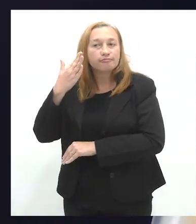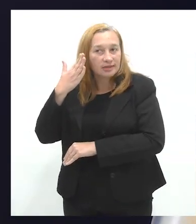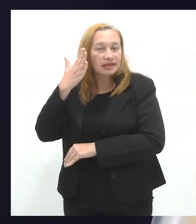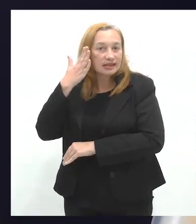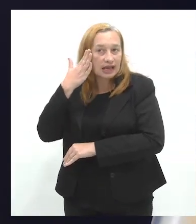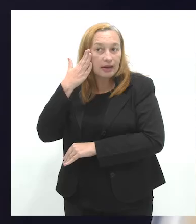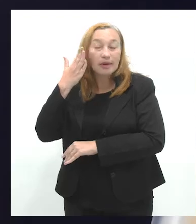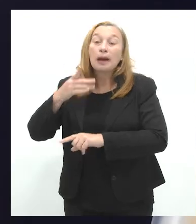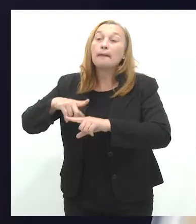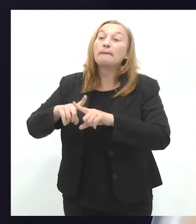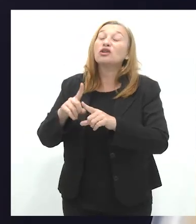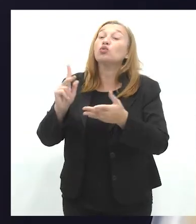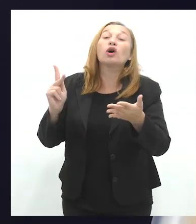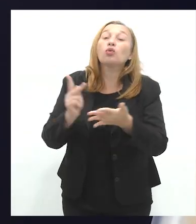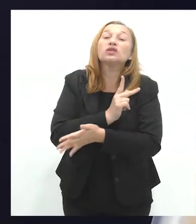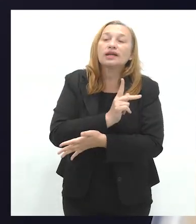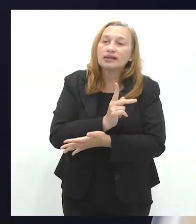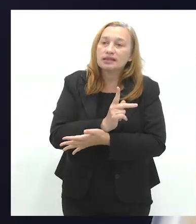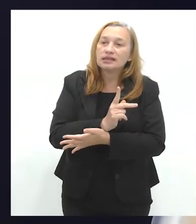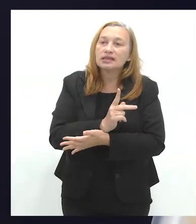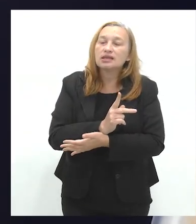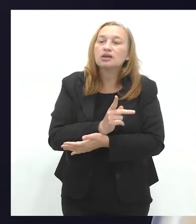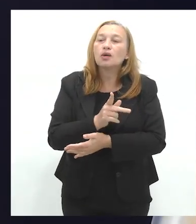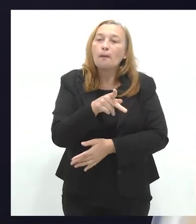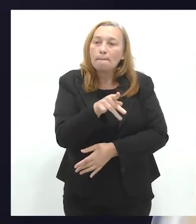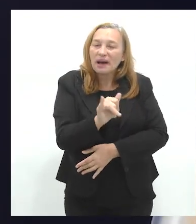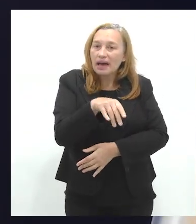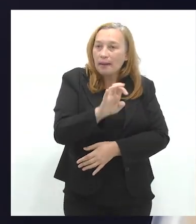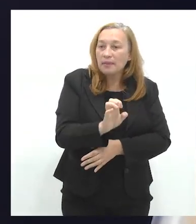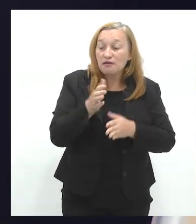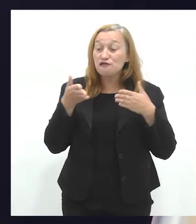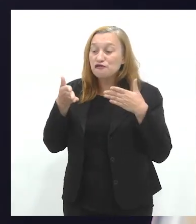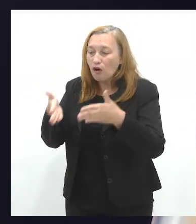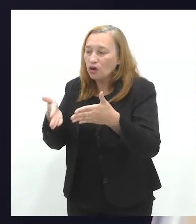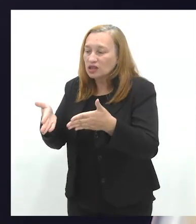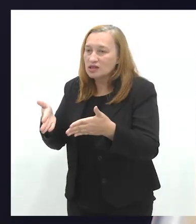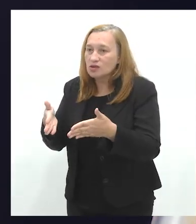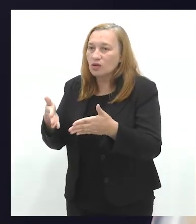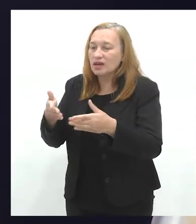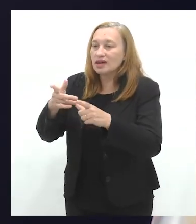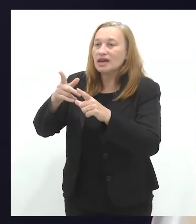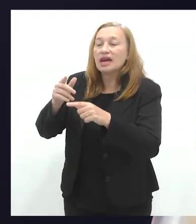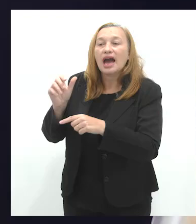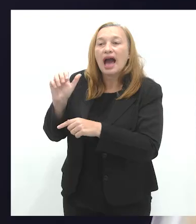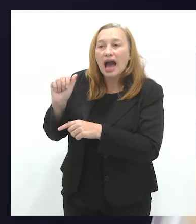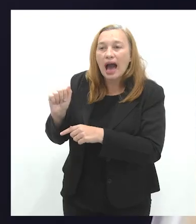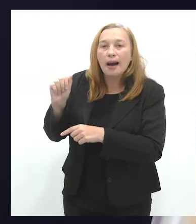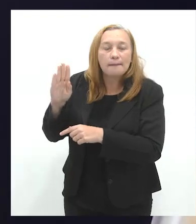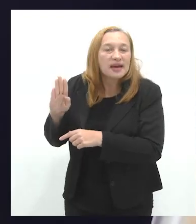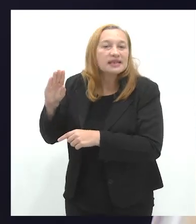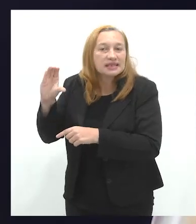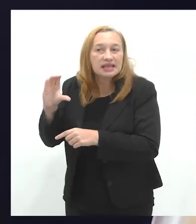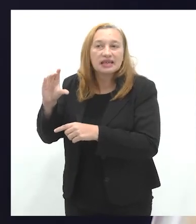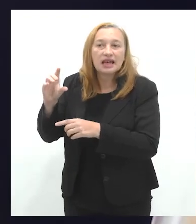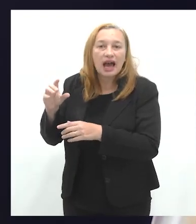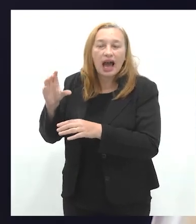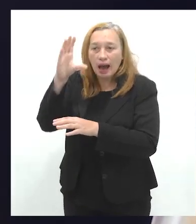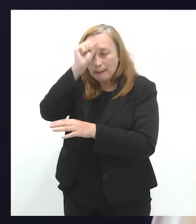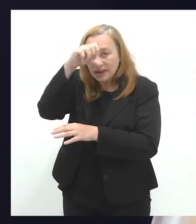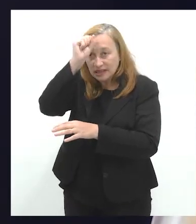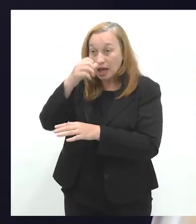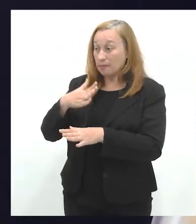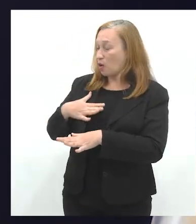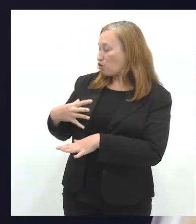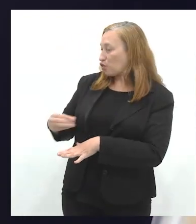grande facilidade. E o que acontece muito? Os pais, eles focam naquilo, naquela naquele hiperfoco.